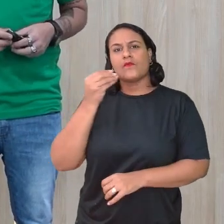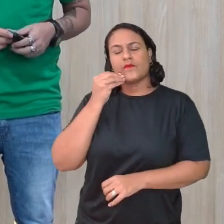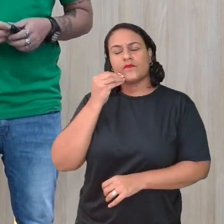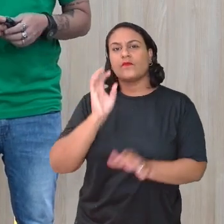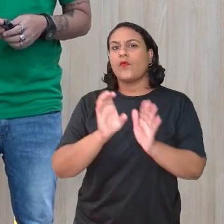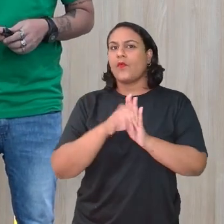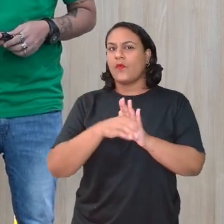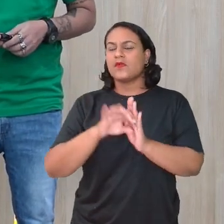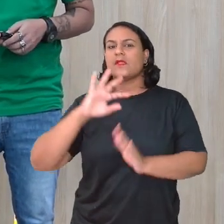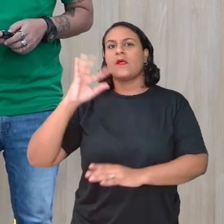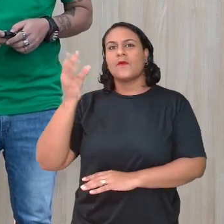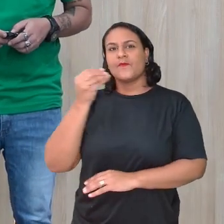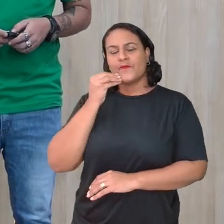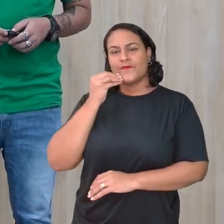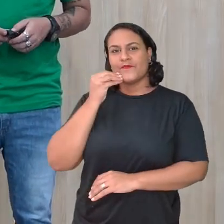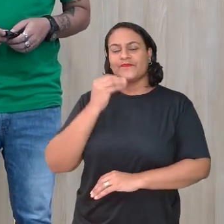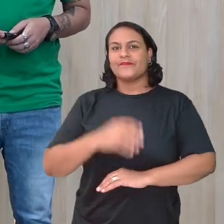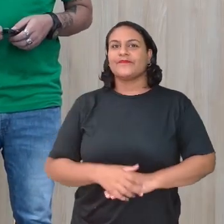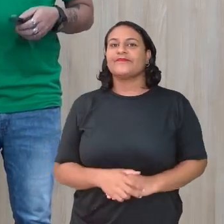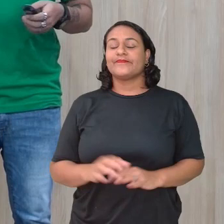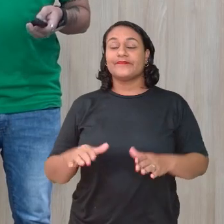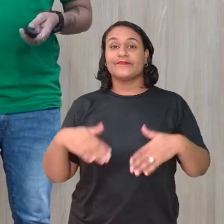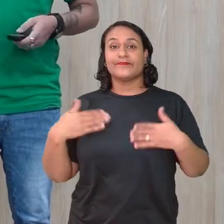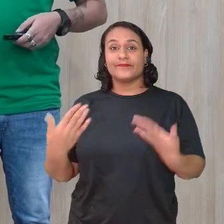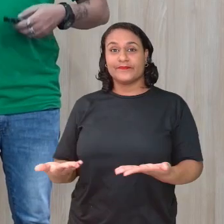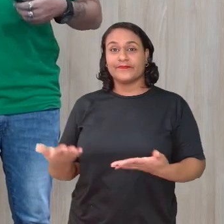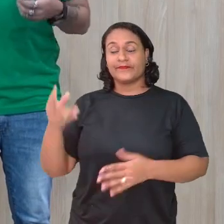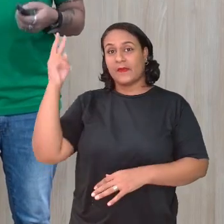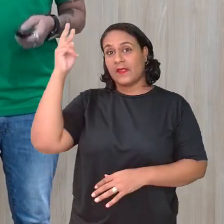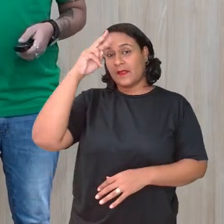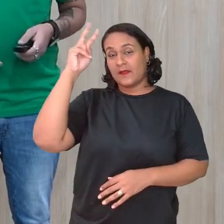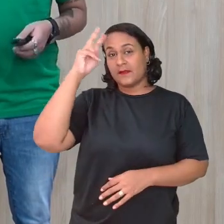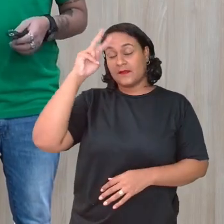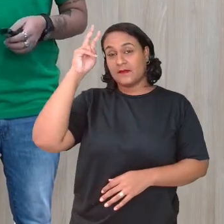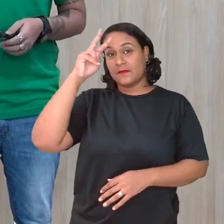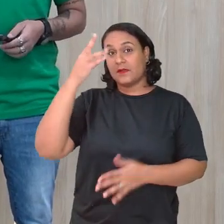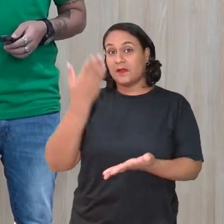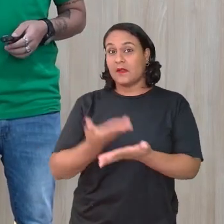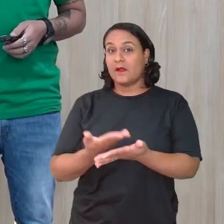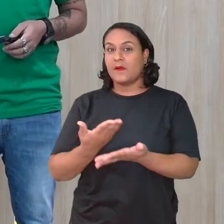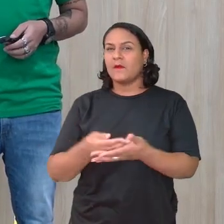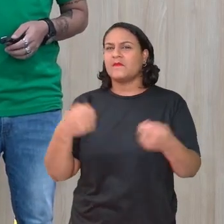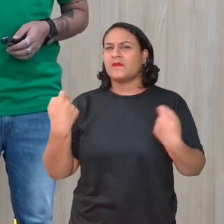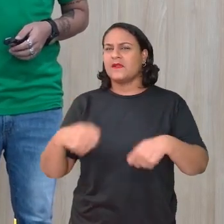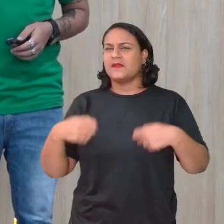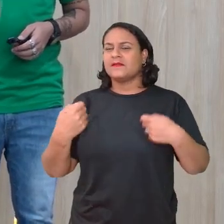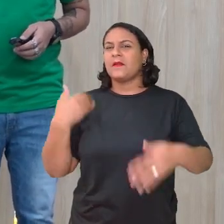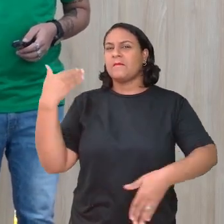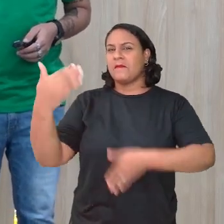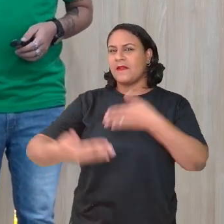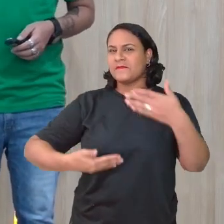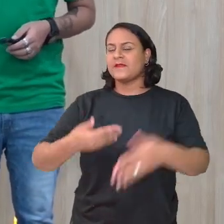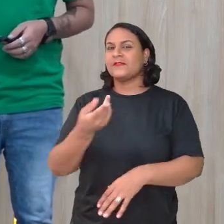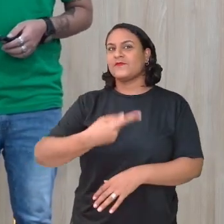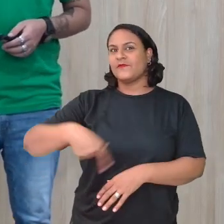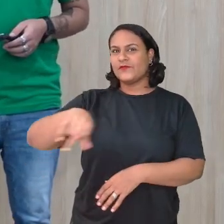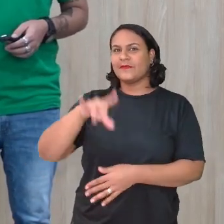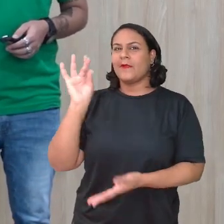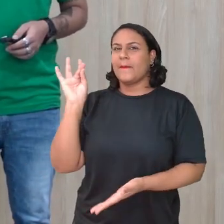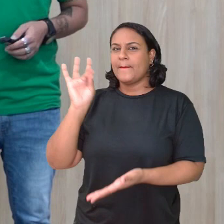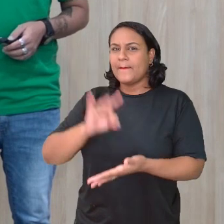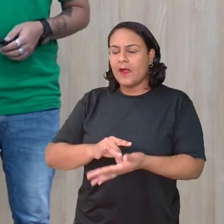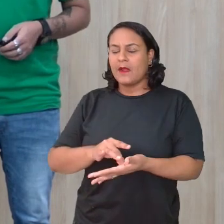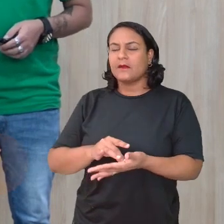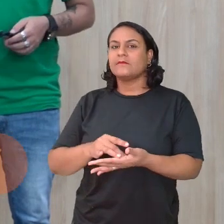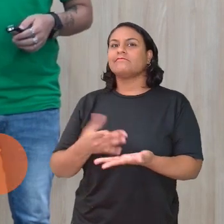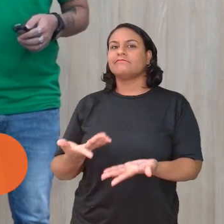conceito de probabilidade, tá certo? Então, lembrando que essa aula, ela precisa muito da sua participação, você entra em